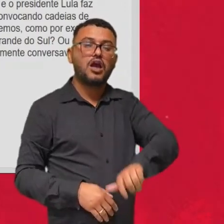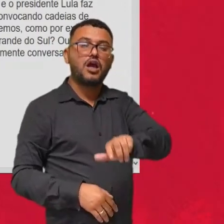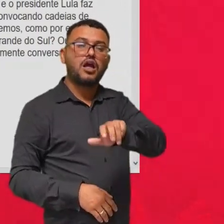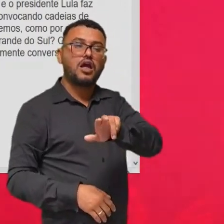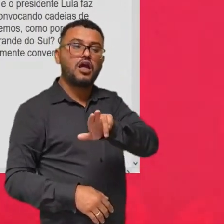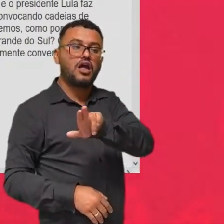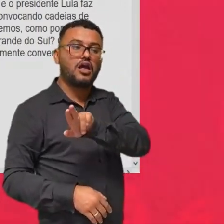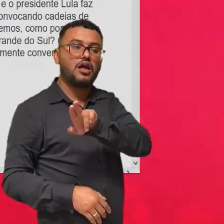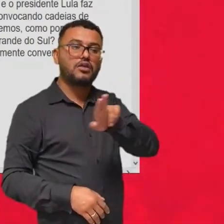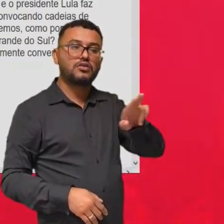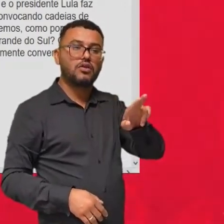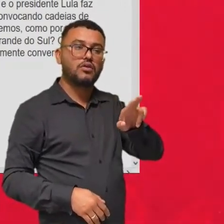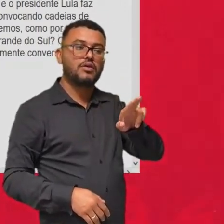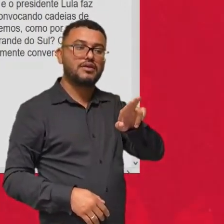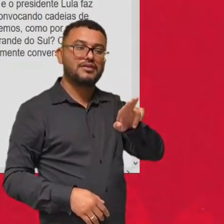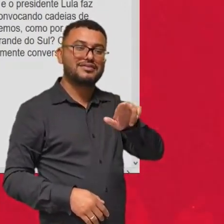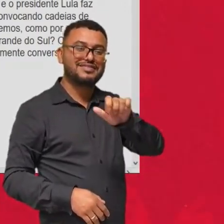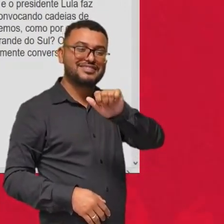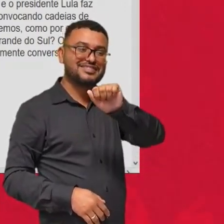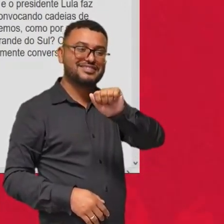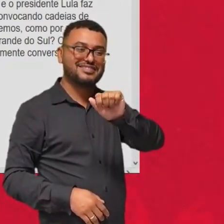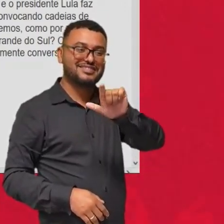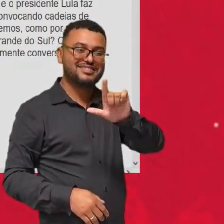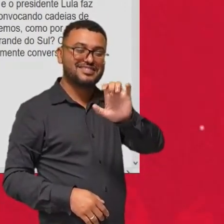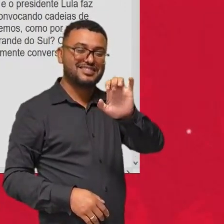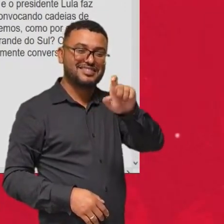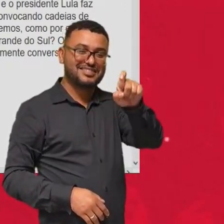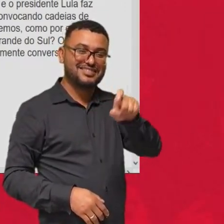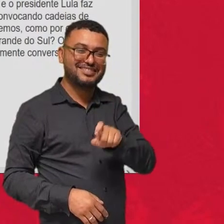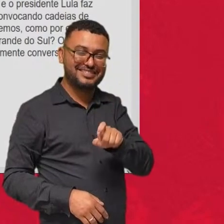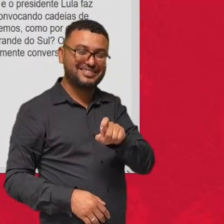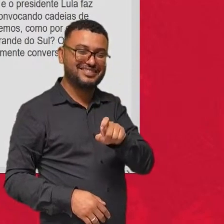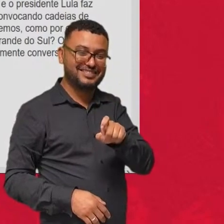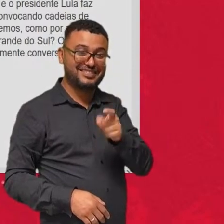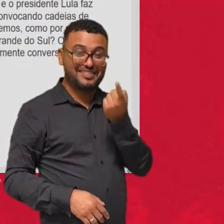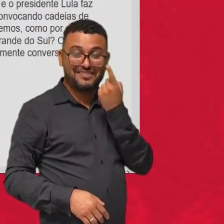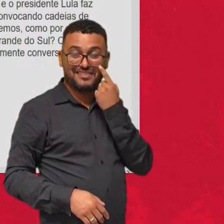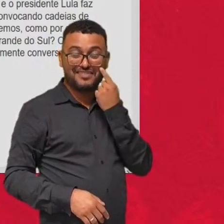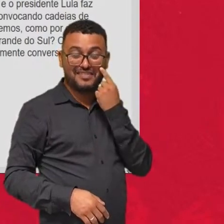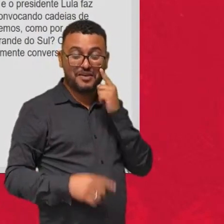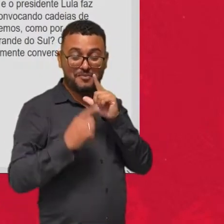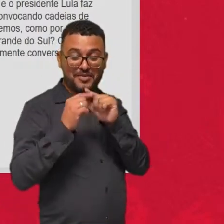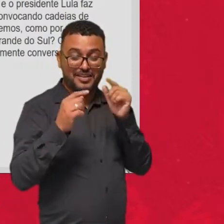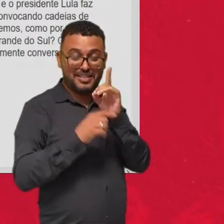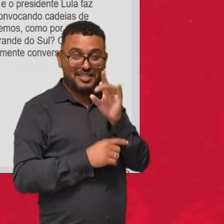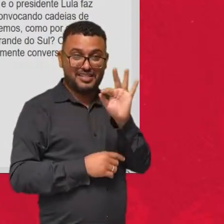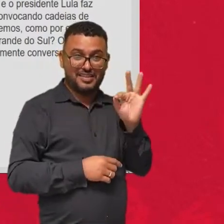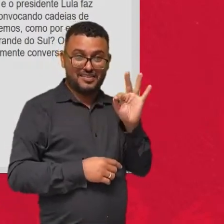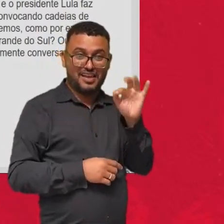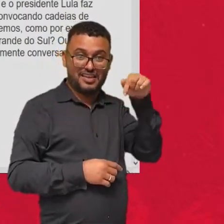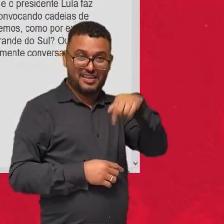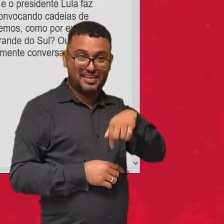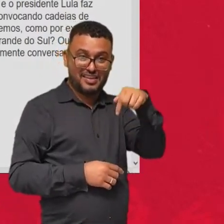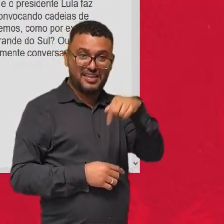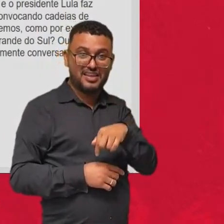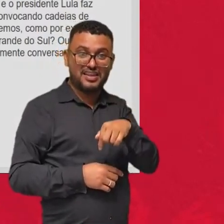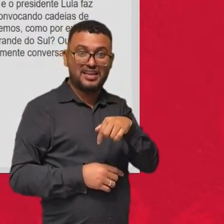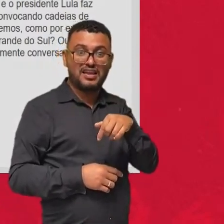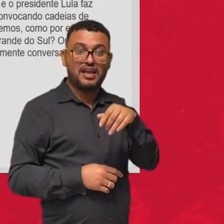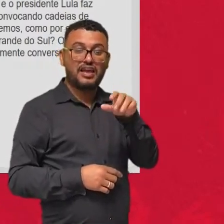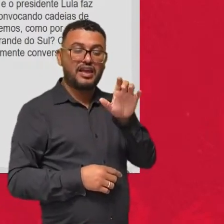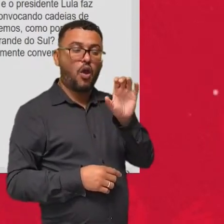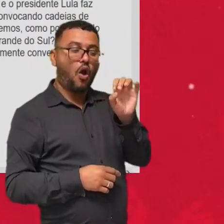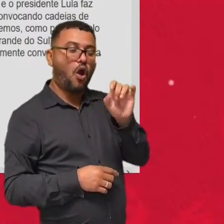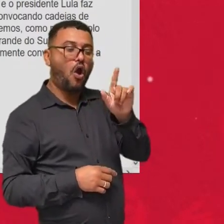O DF tomou conta agora. Alex Machado, do Distrito Federal, para Olga Curado. A